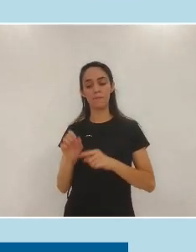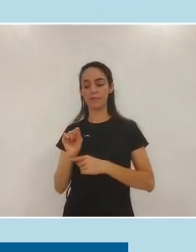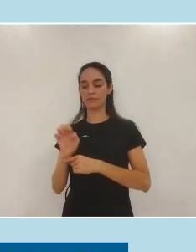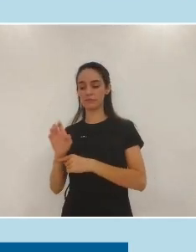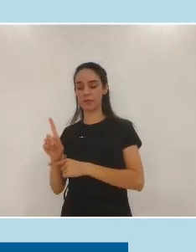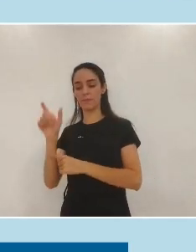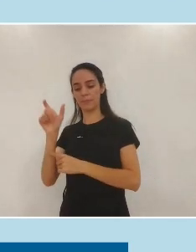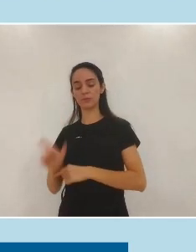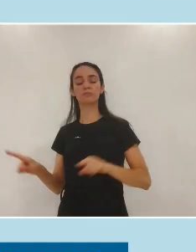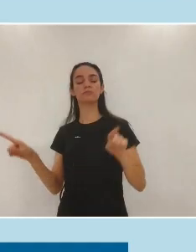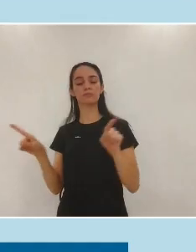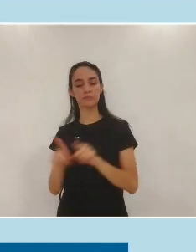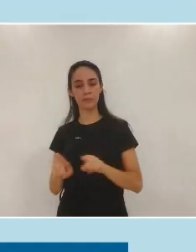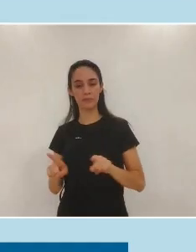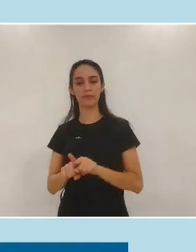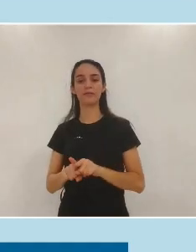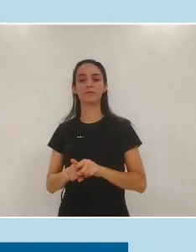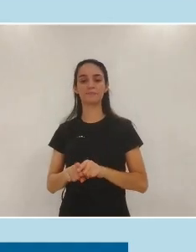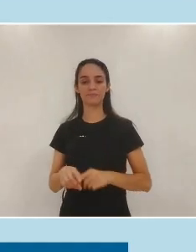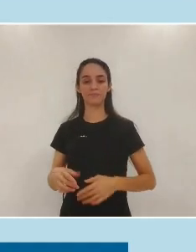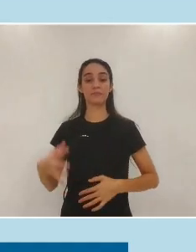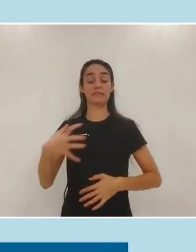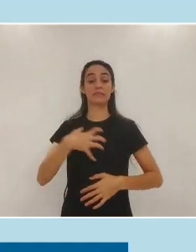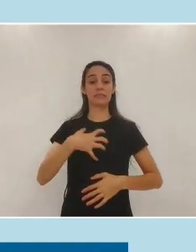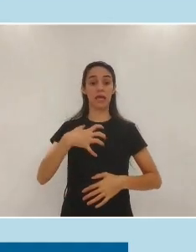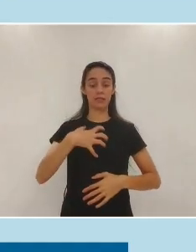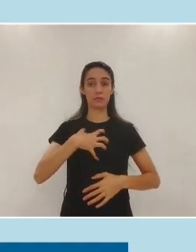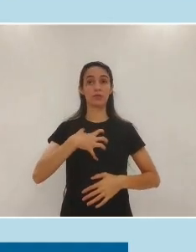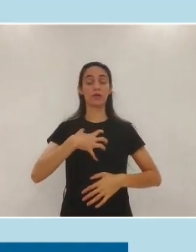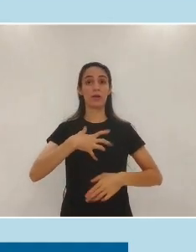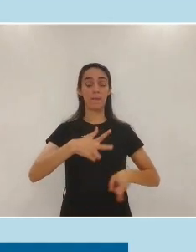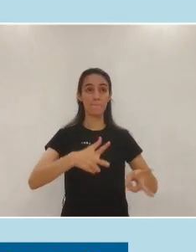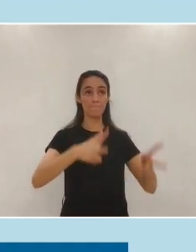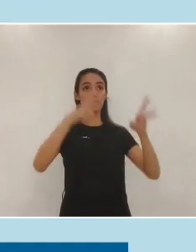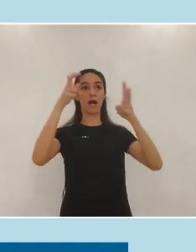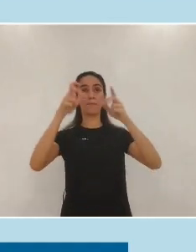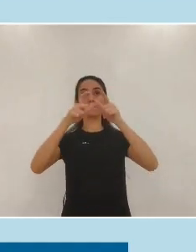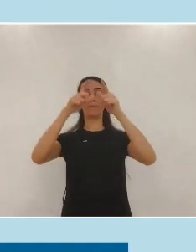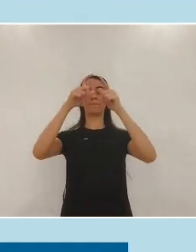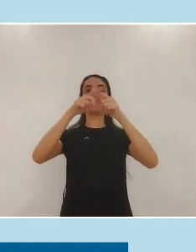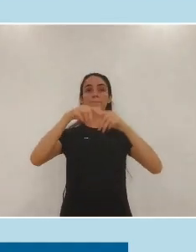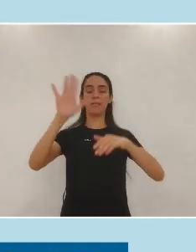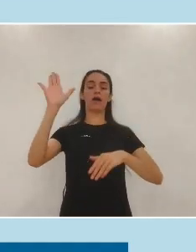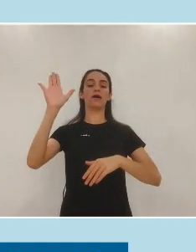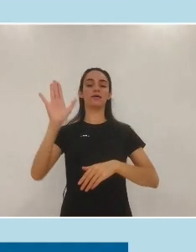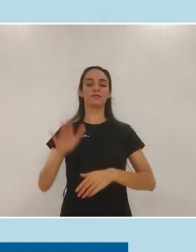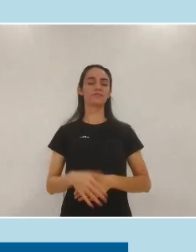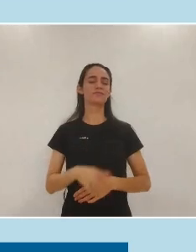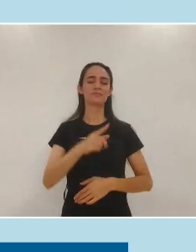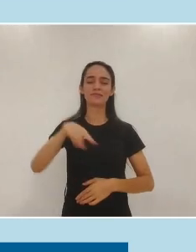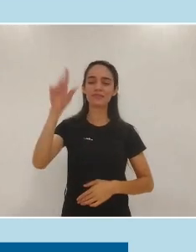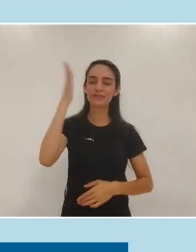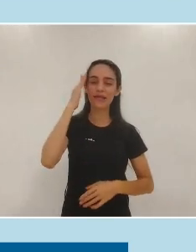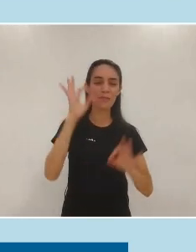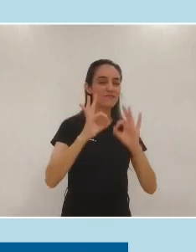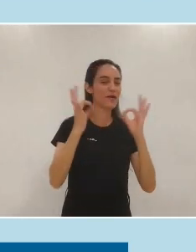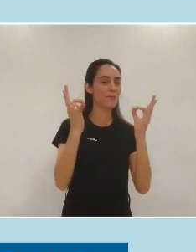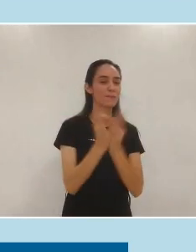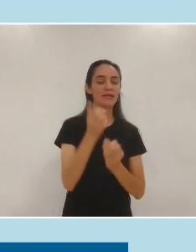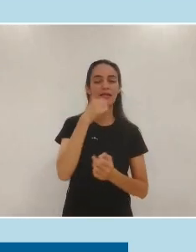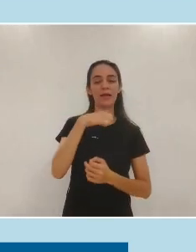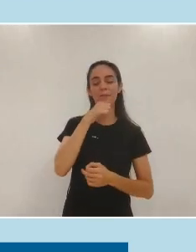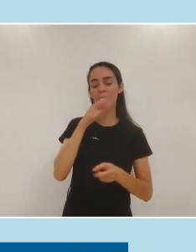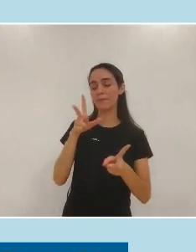Sensorial amplificado. Todos nós sabemos que uma das características que as mães mais veem aqui é a criança quando faz